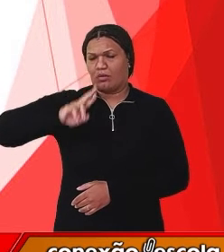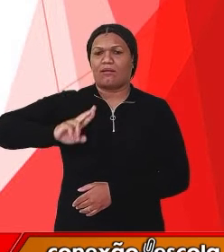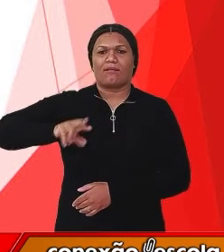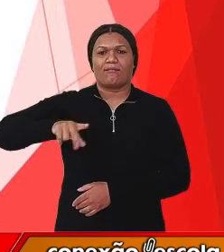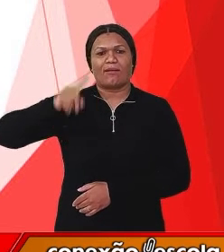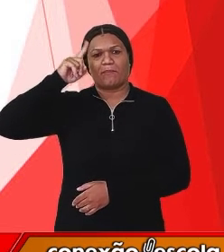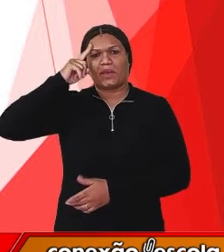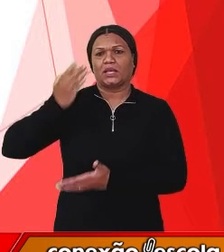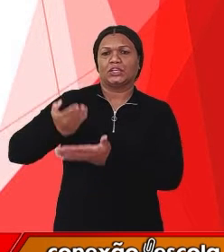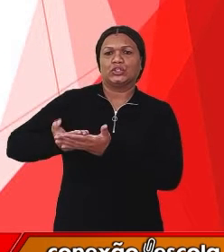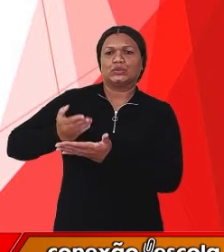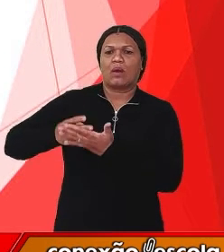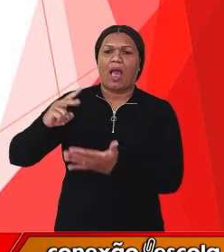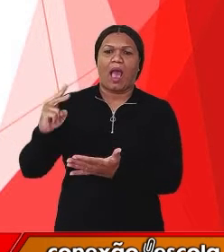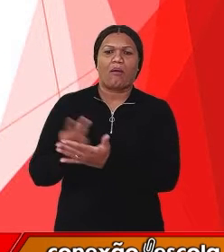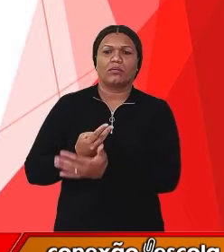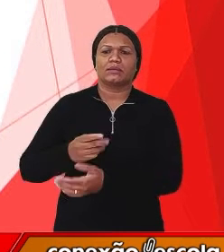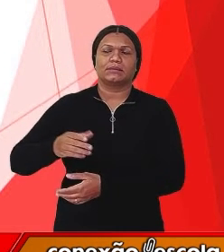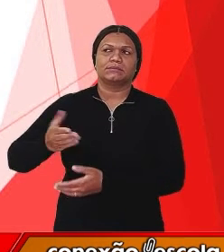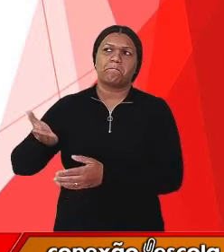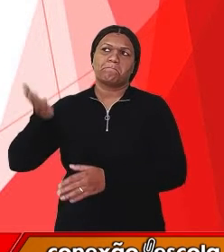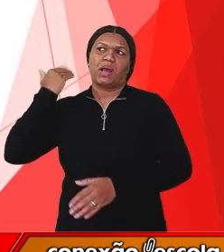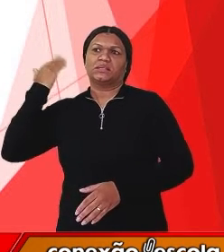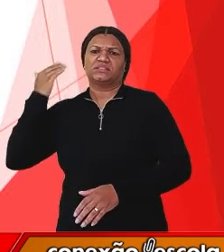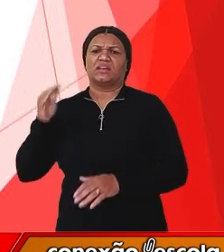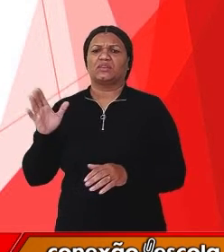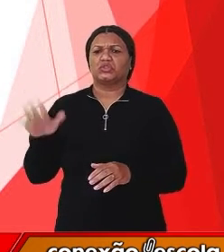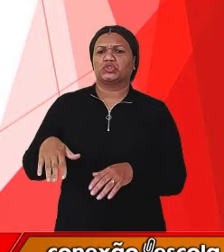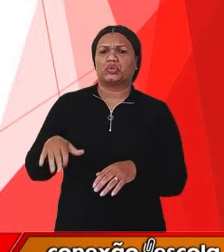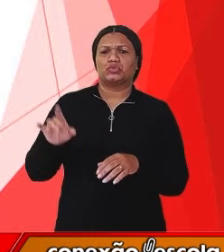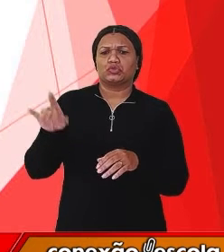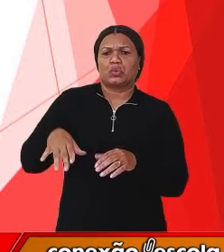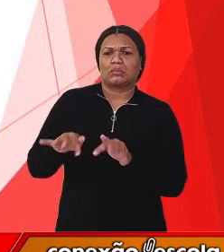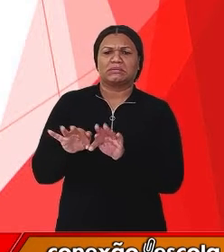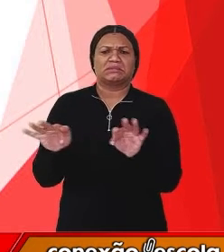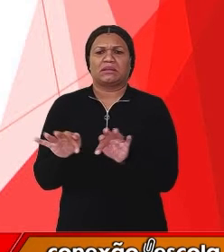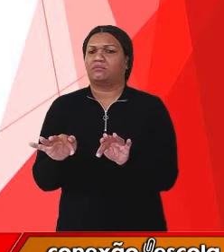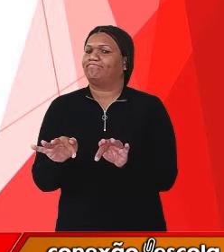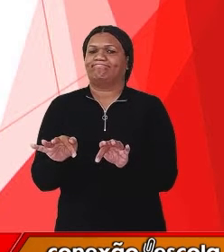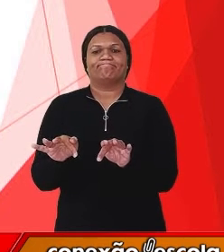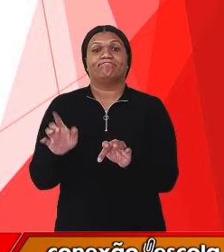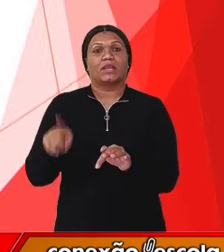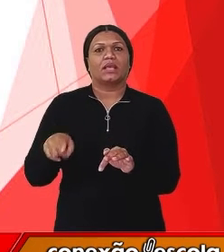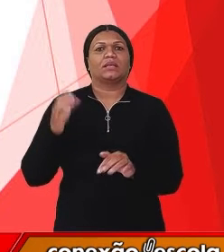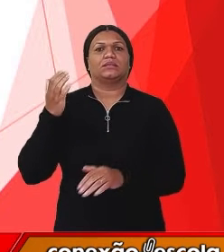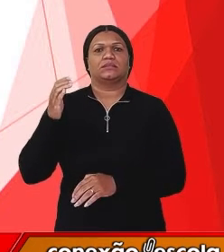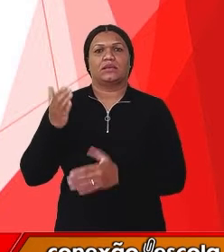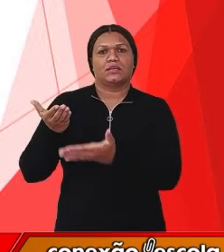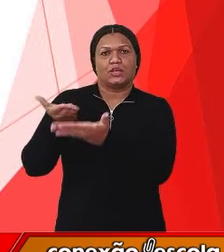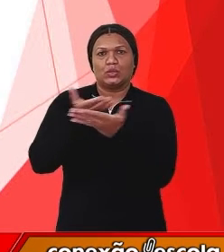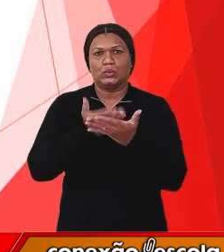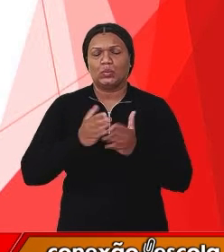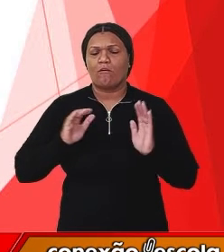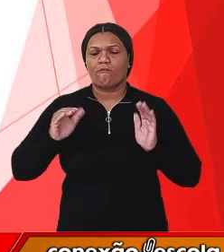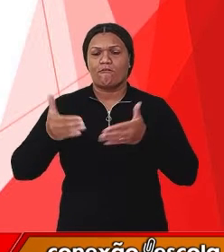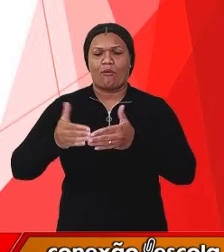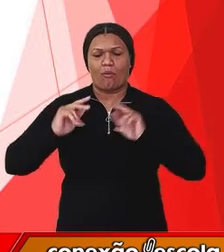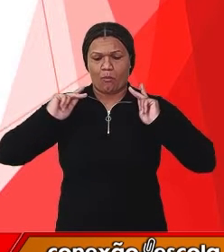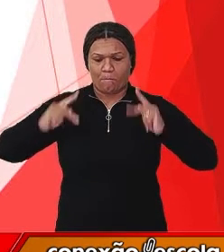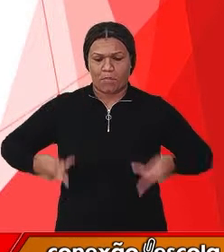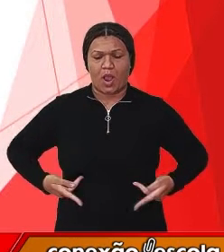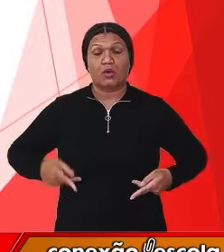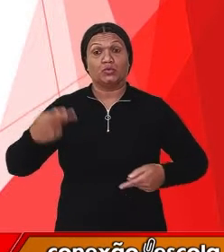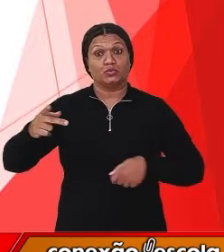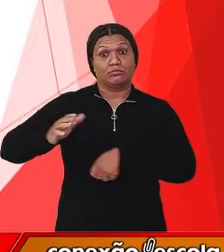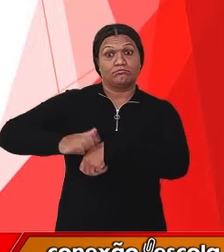do passado simplesmente, mas sim a ciência que estuda o homem e sua ação